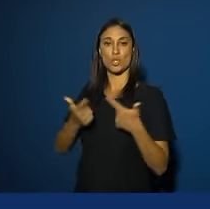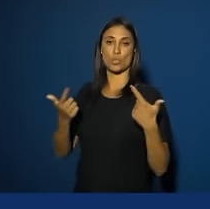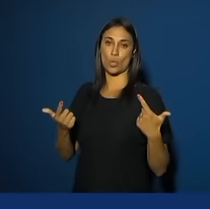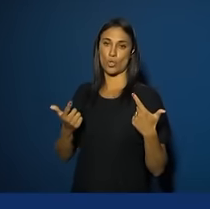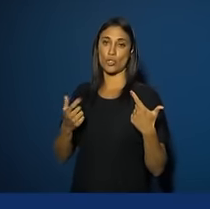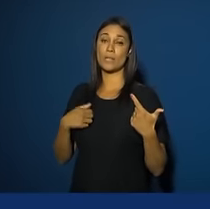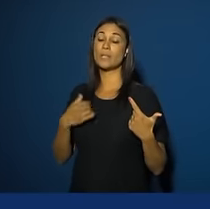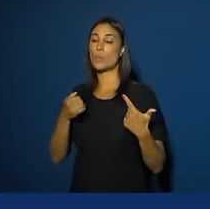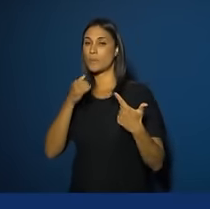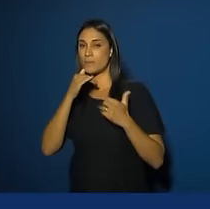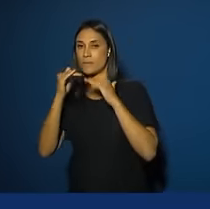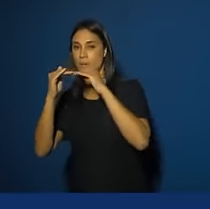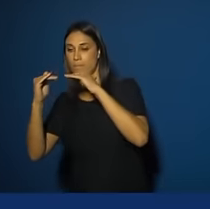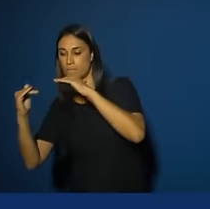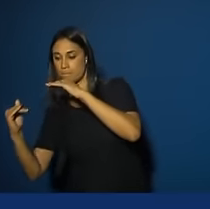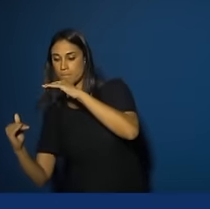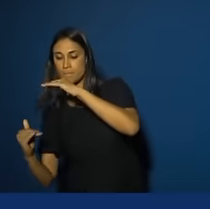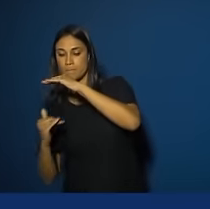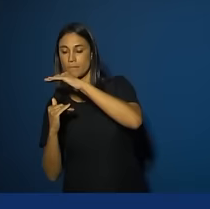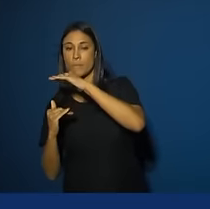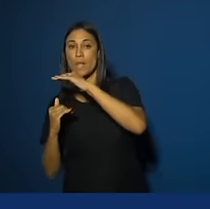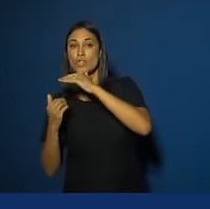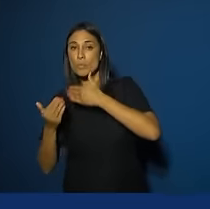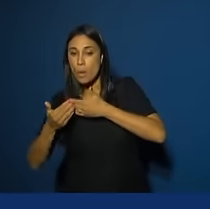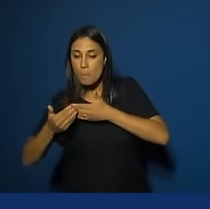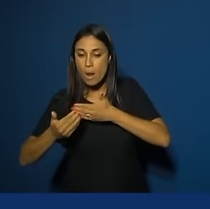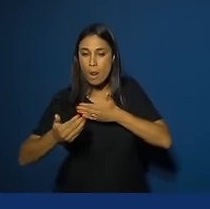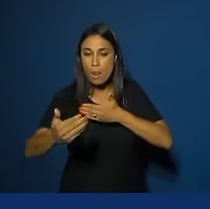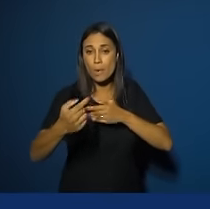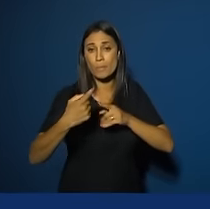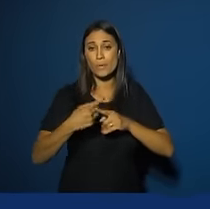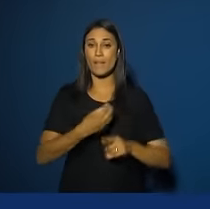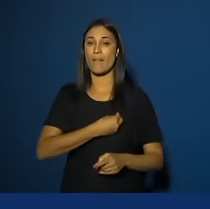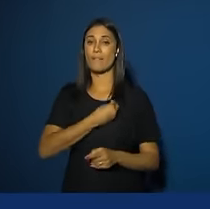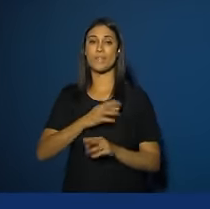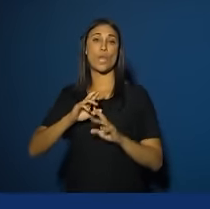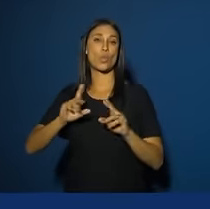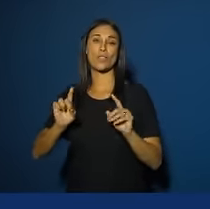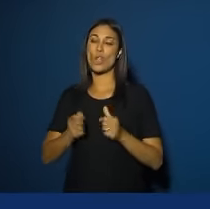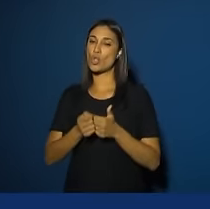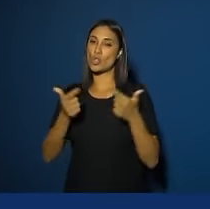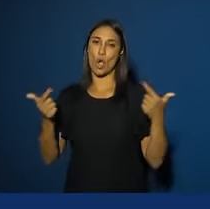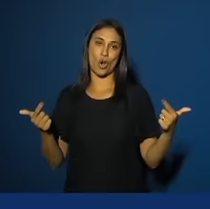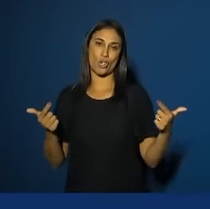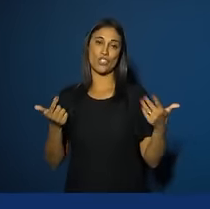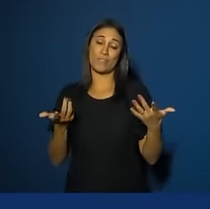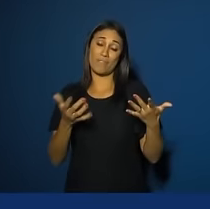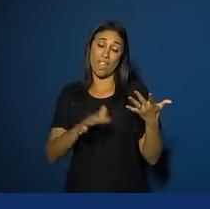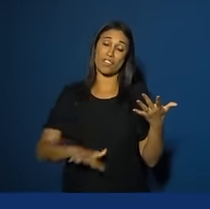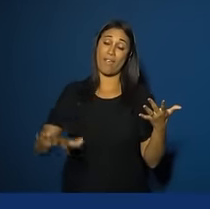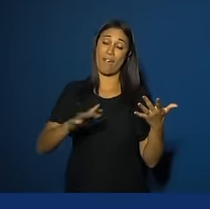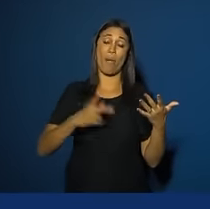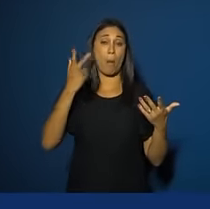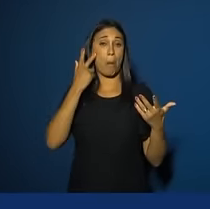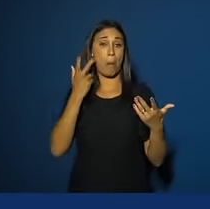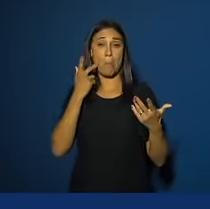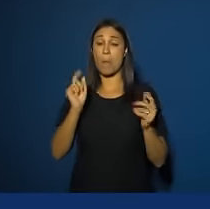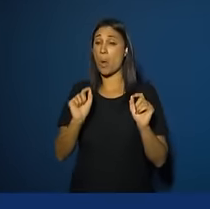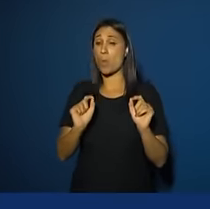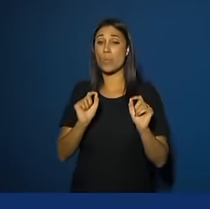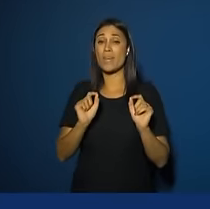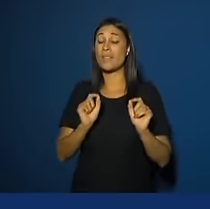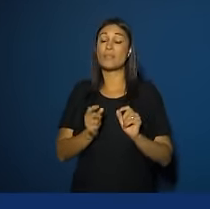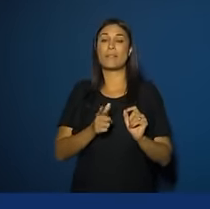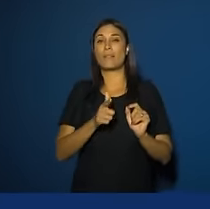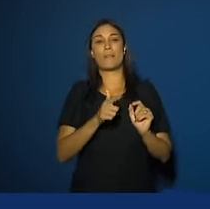você vai ser subótimo no longo prazo, porque a vida não é só feita de sorte. Em geral, na média, nem